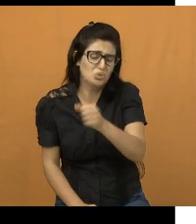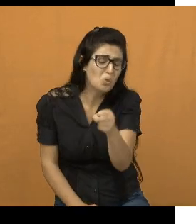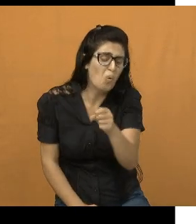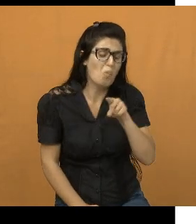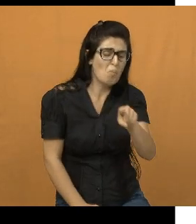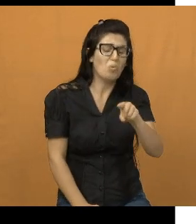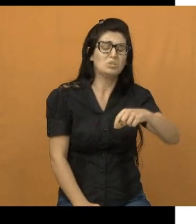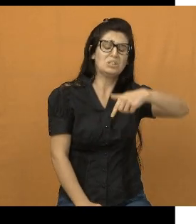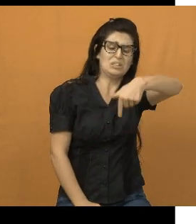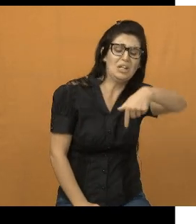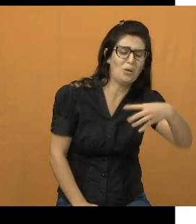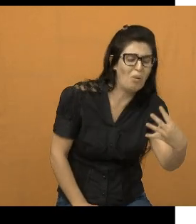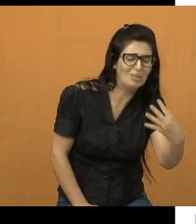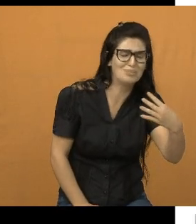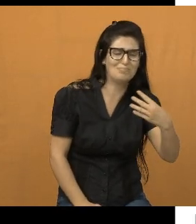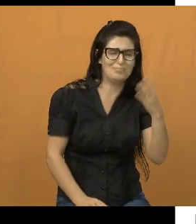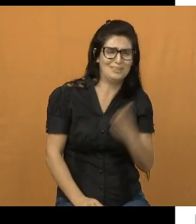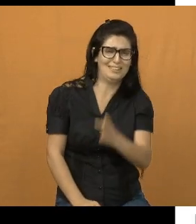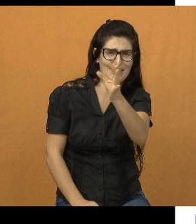18,74%.